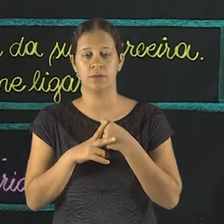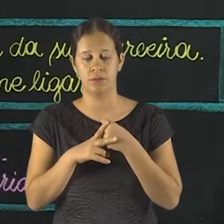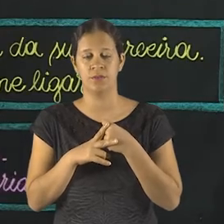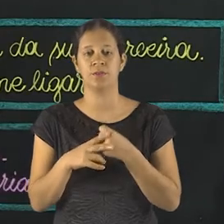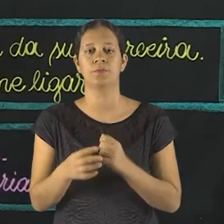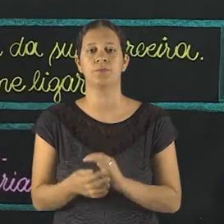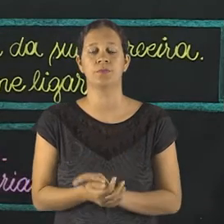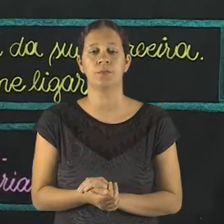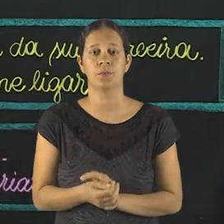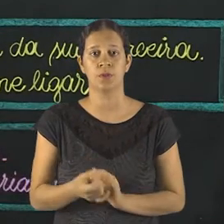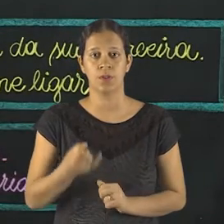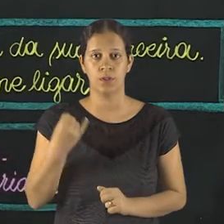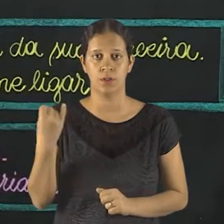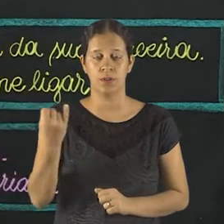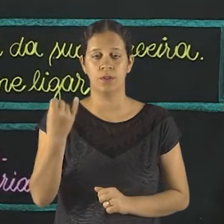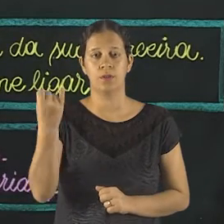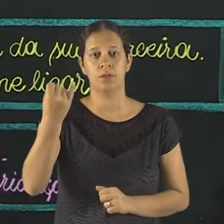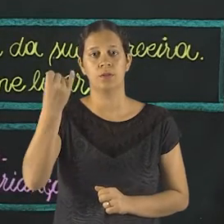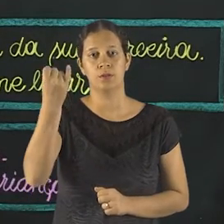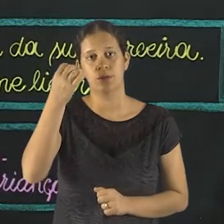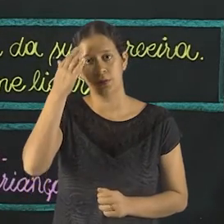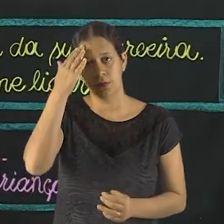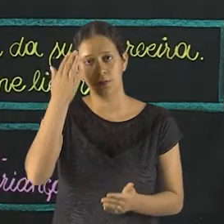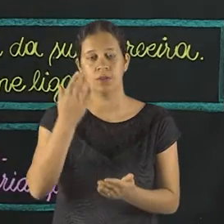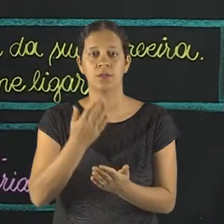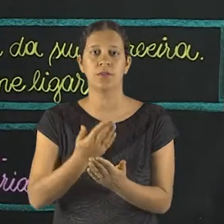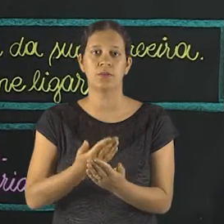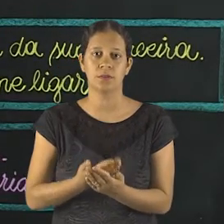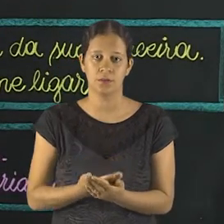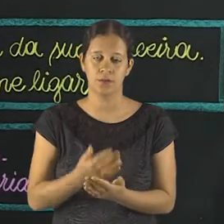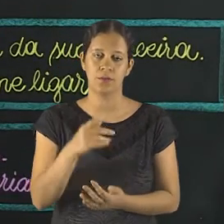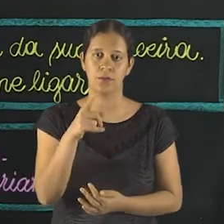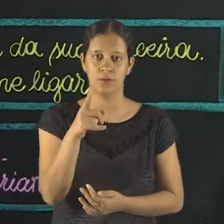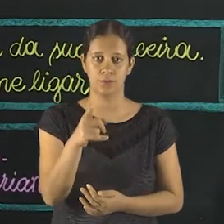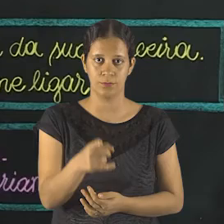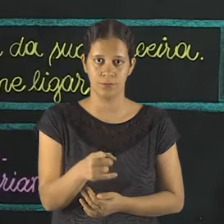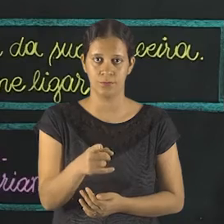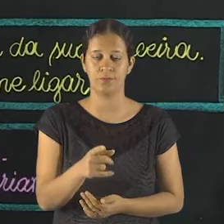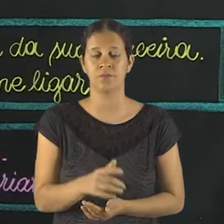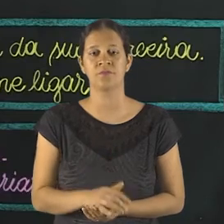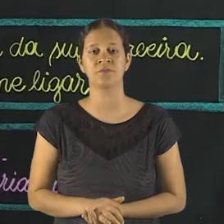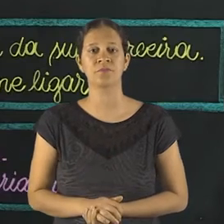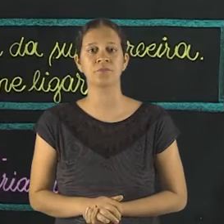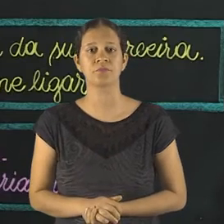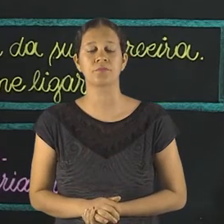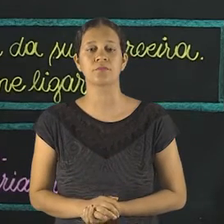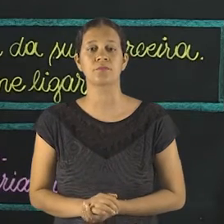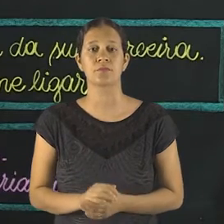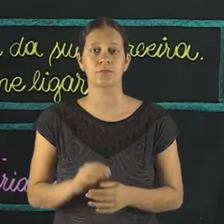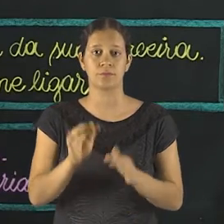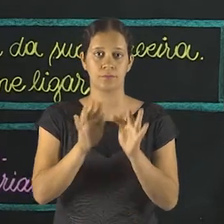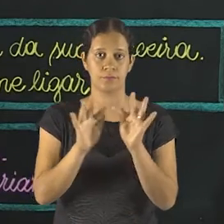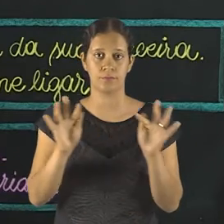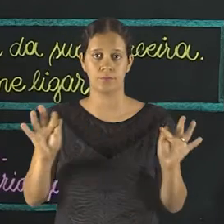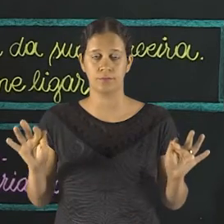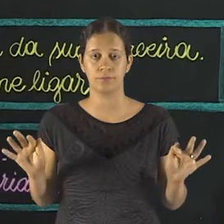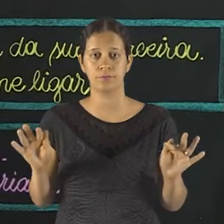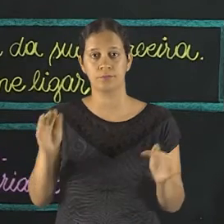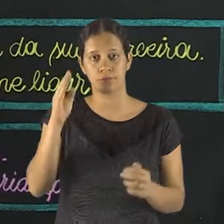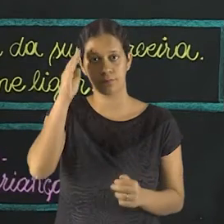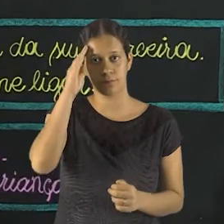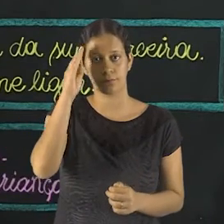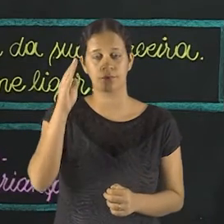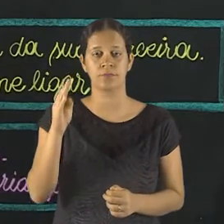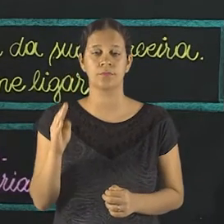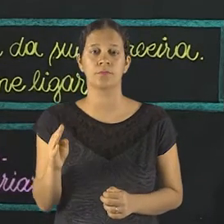forma infinitiva. É fundamental acreditar em si mesmo. Perceba, a oração principal